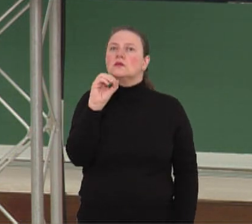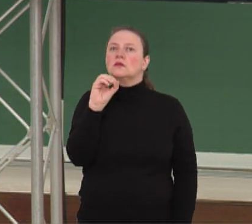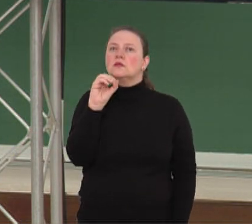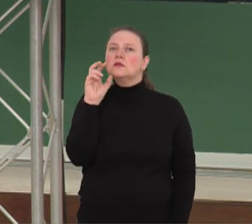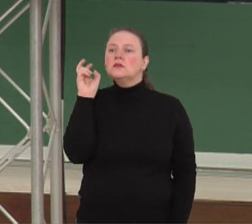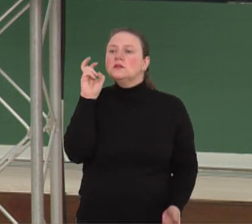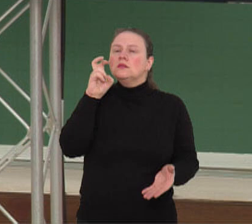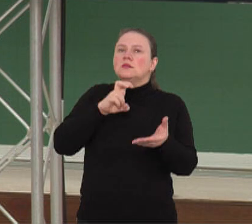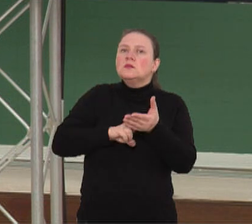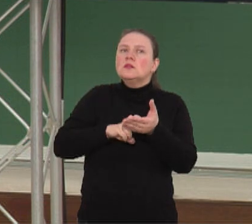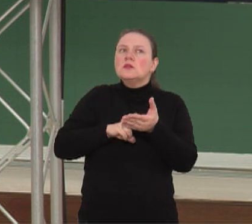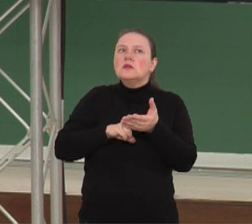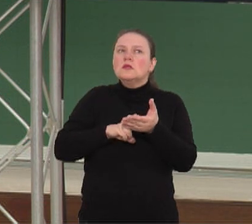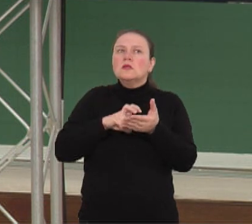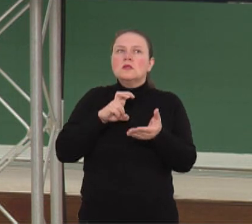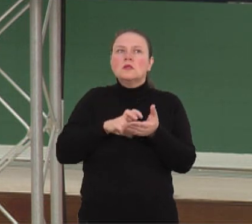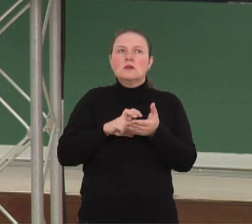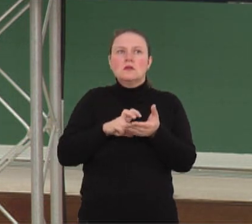manhã.